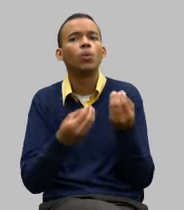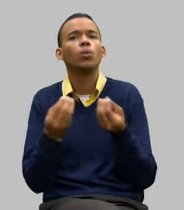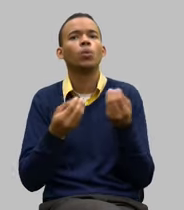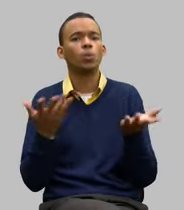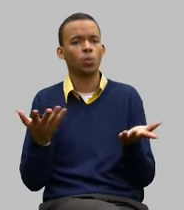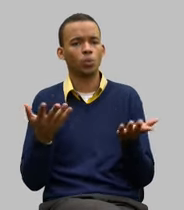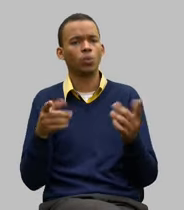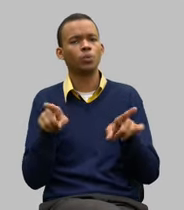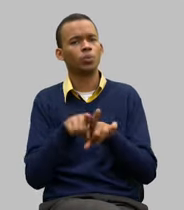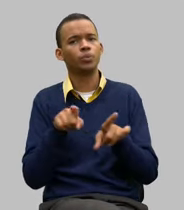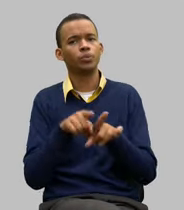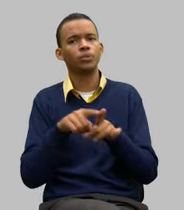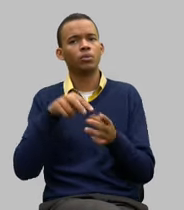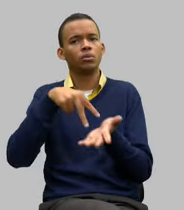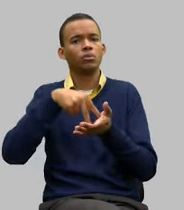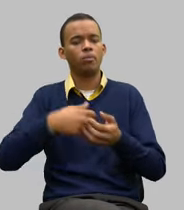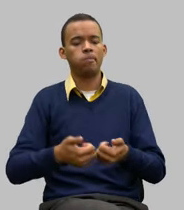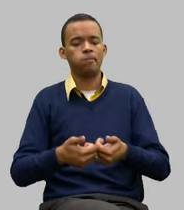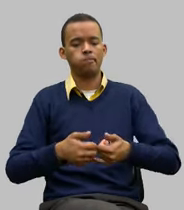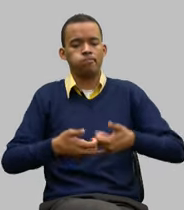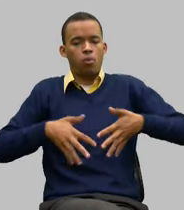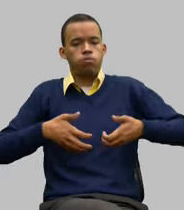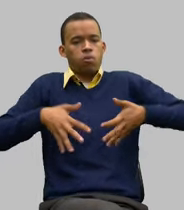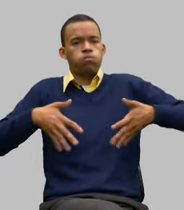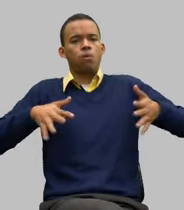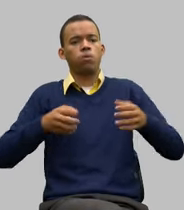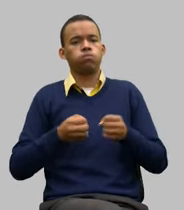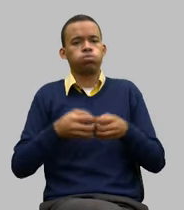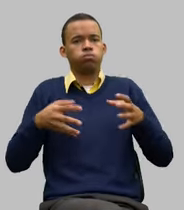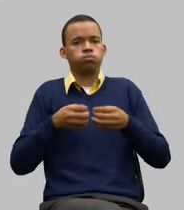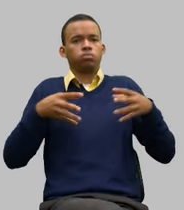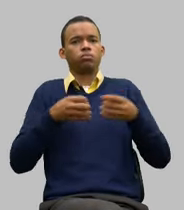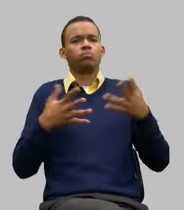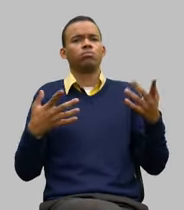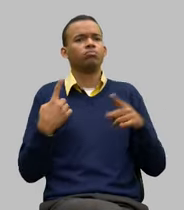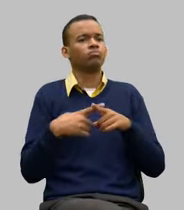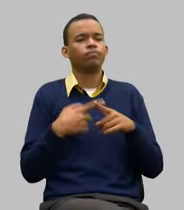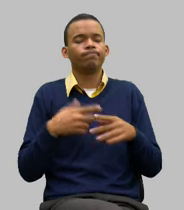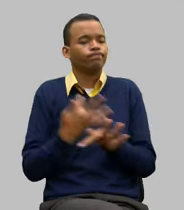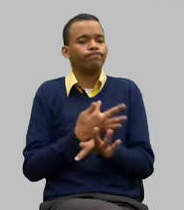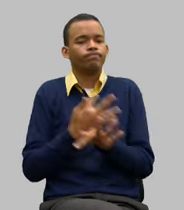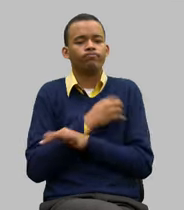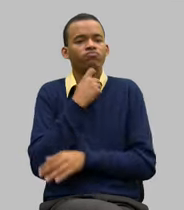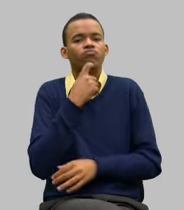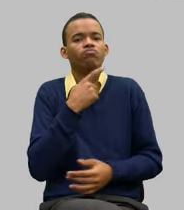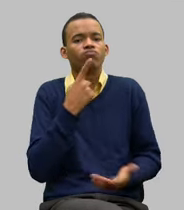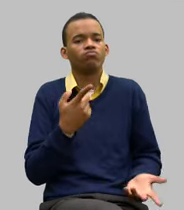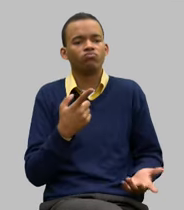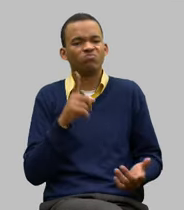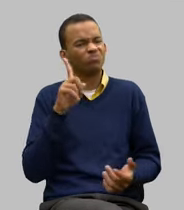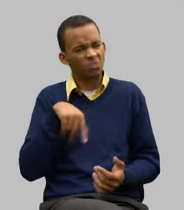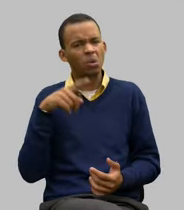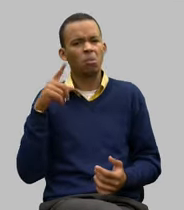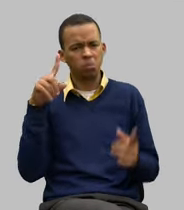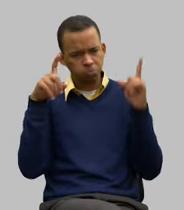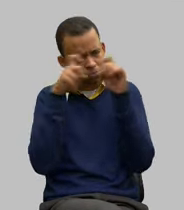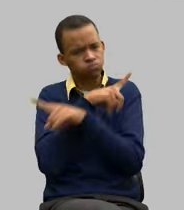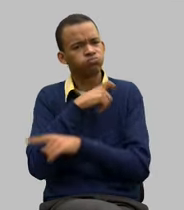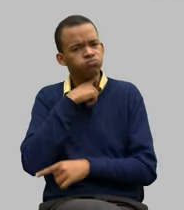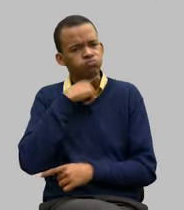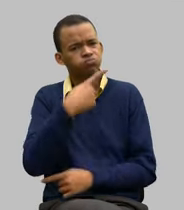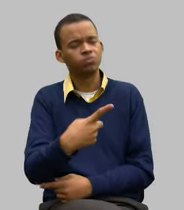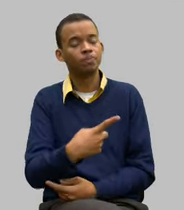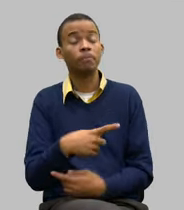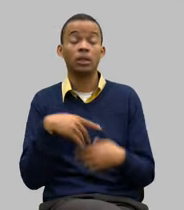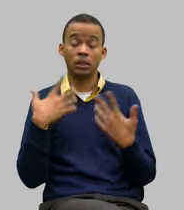estoura todos té veia que tem no corpo da mulher estoura porque não aguenta não aguenta então Secretário é